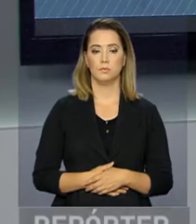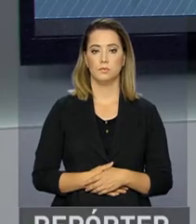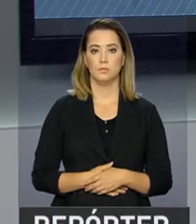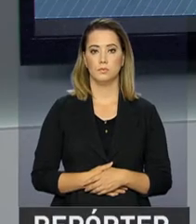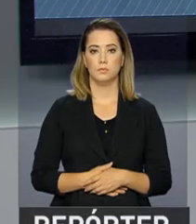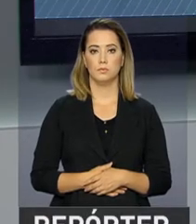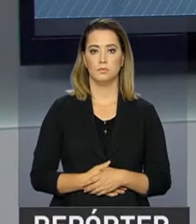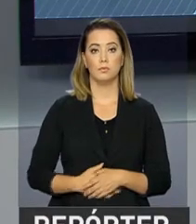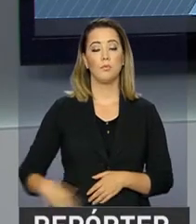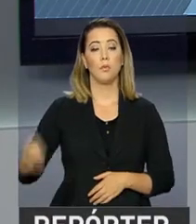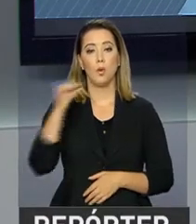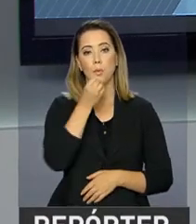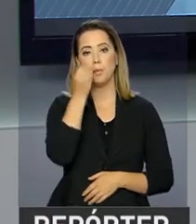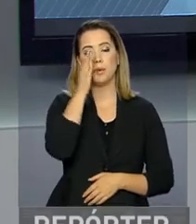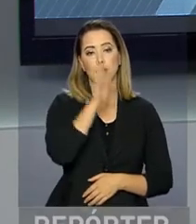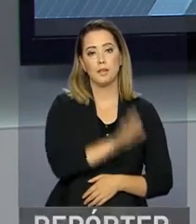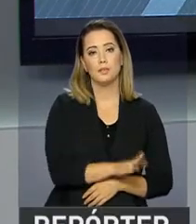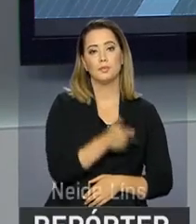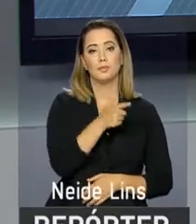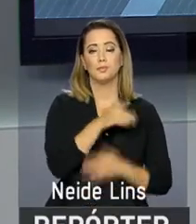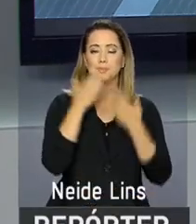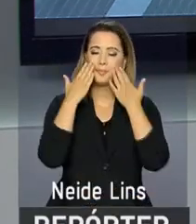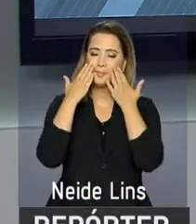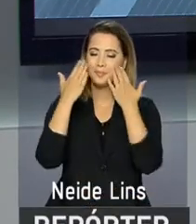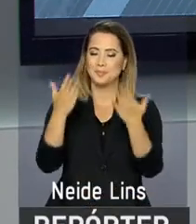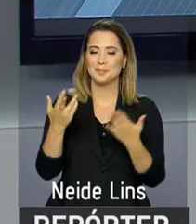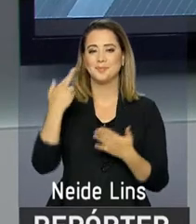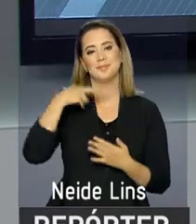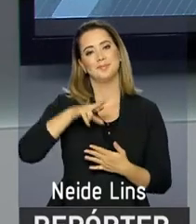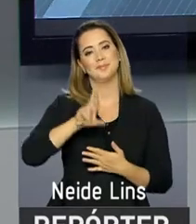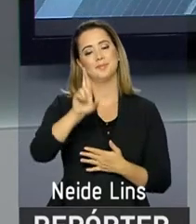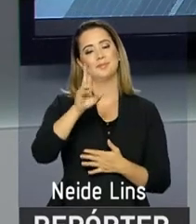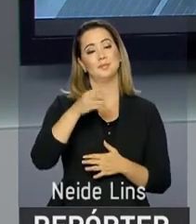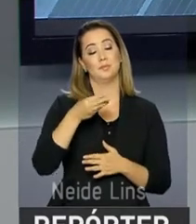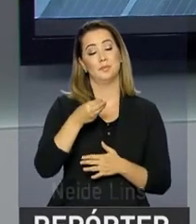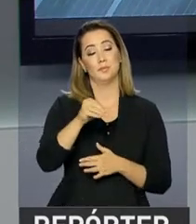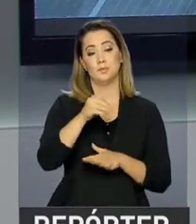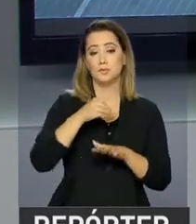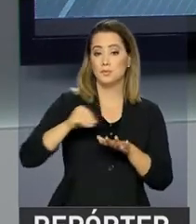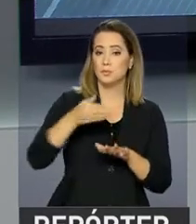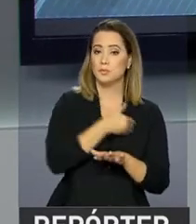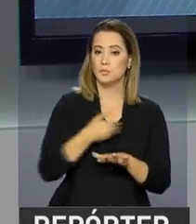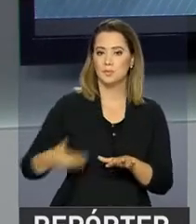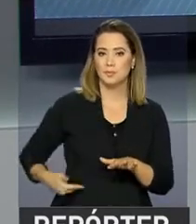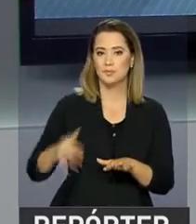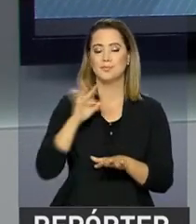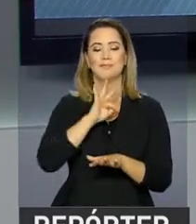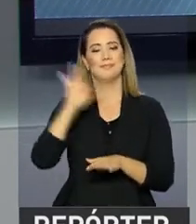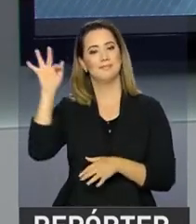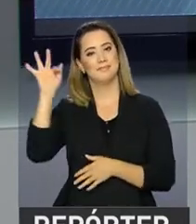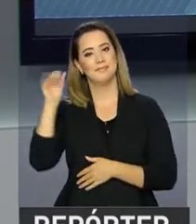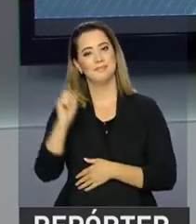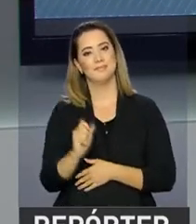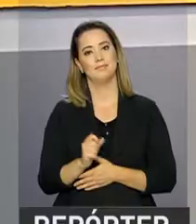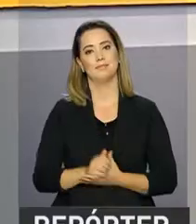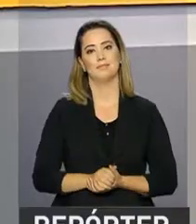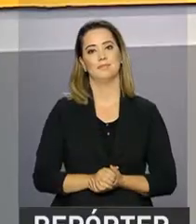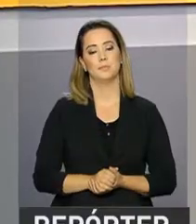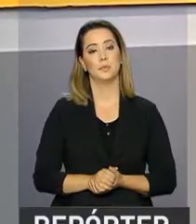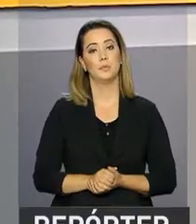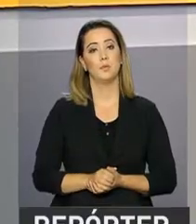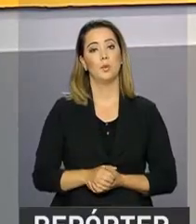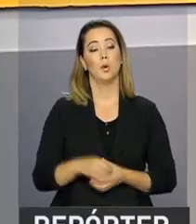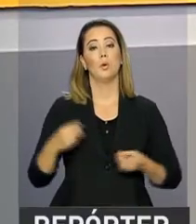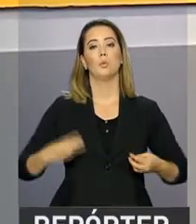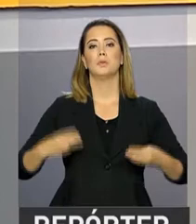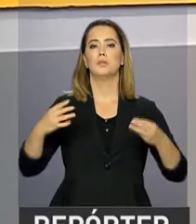o a boa tarde o repórter nbr está de volta trazendo pra você as notícias do governo federal o